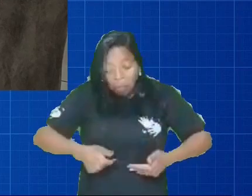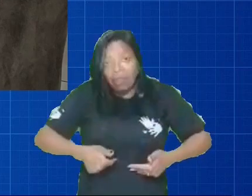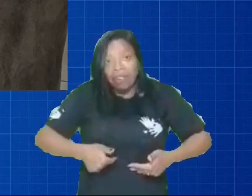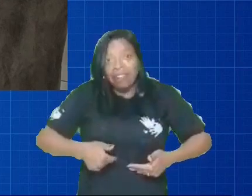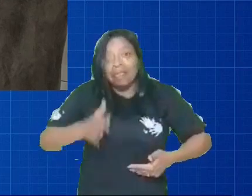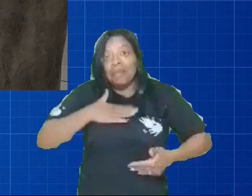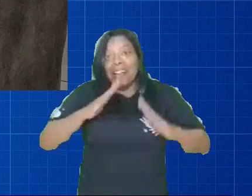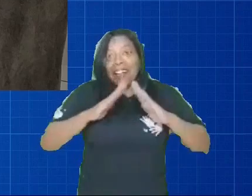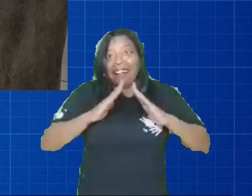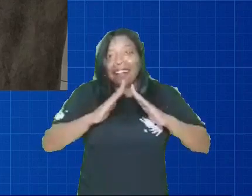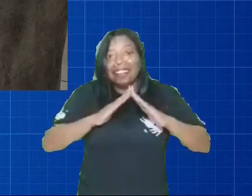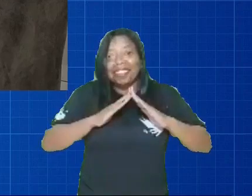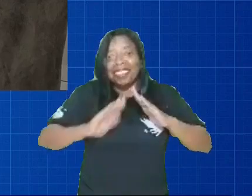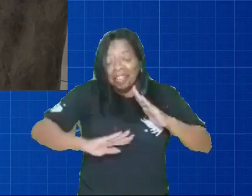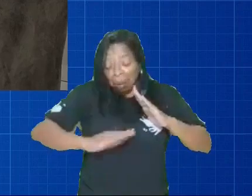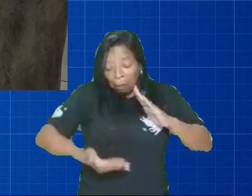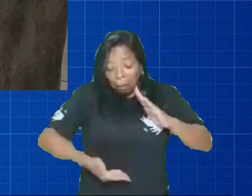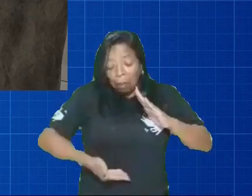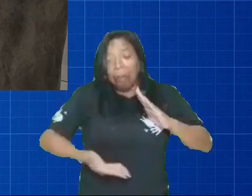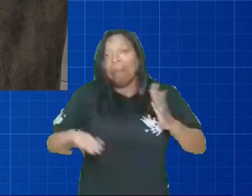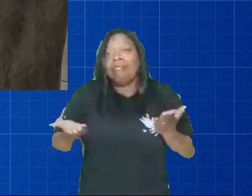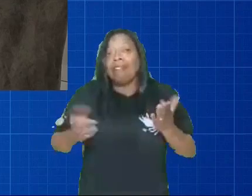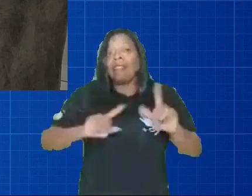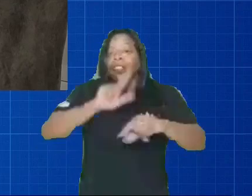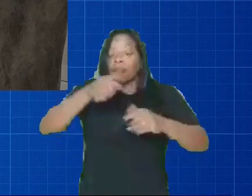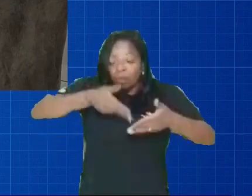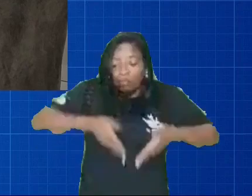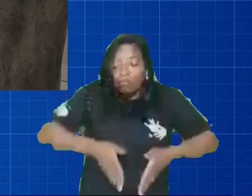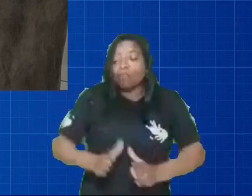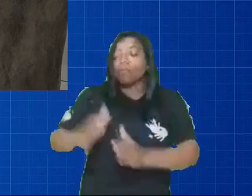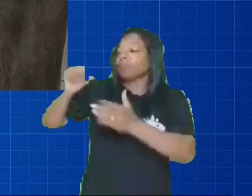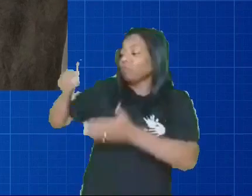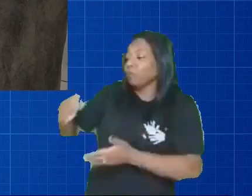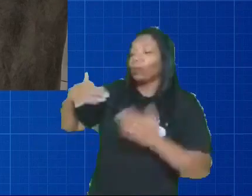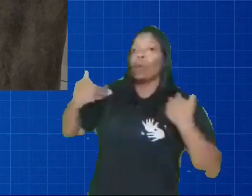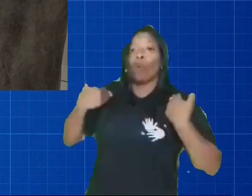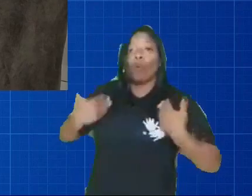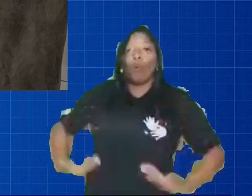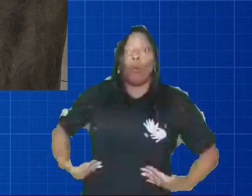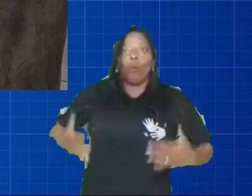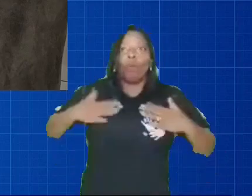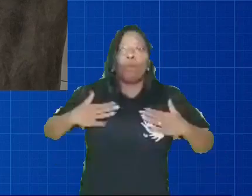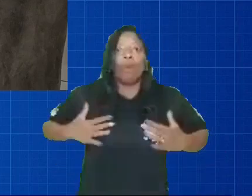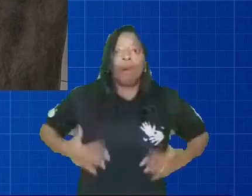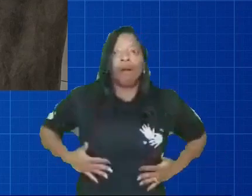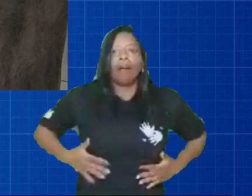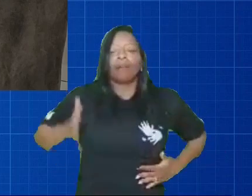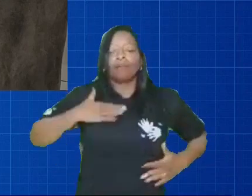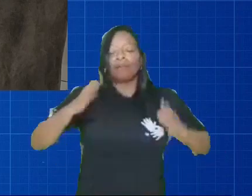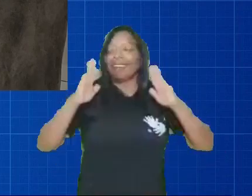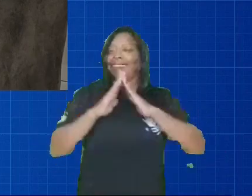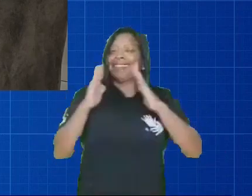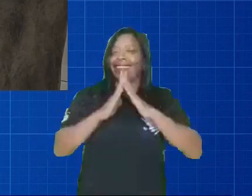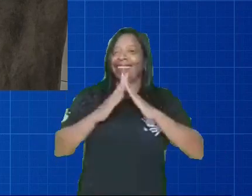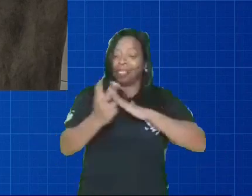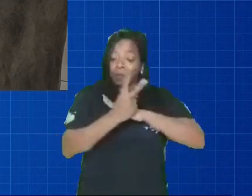nossa primeira casinha, depois a nossa casinha é o próprio corpo. Então, tomar conta desse corpo que está aqui, e aí as nossas